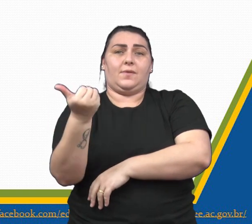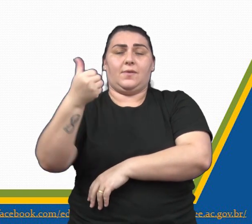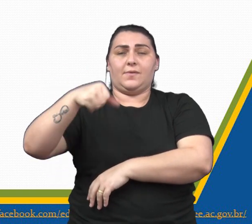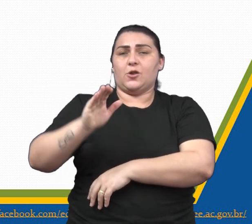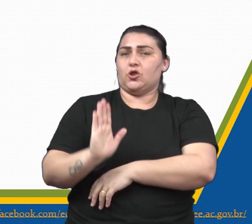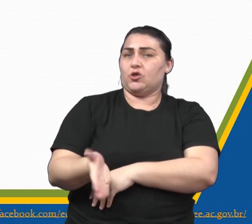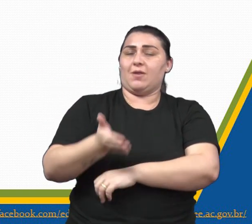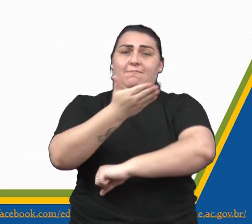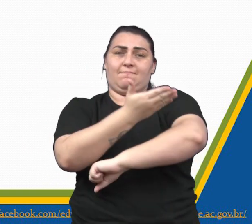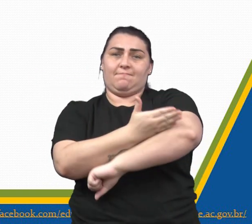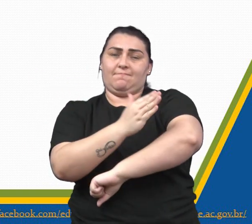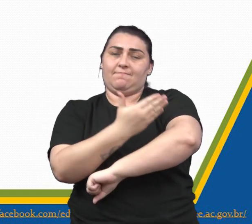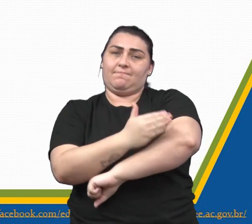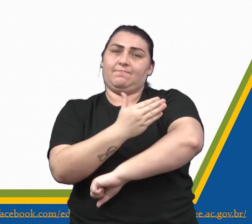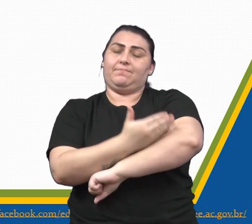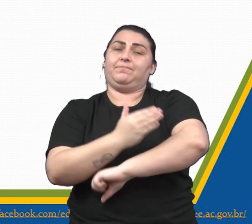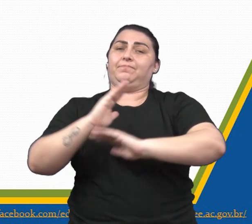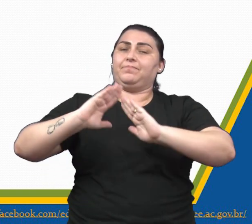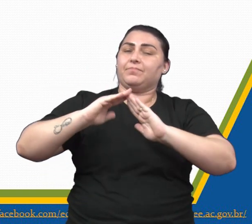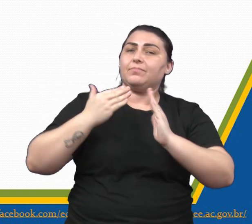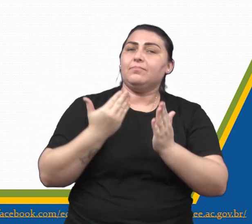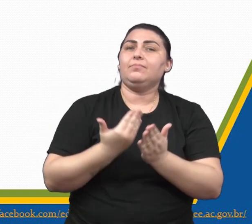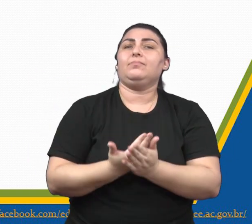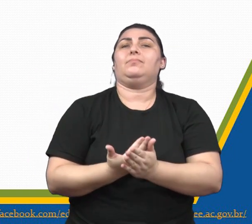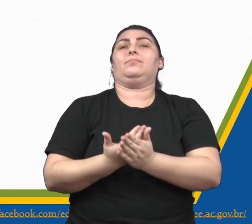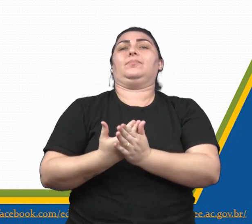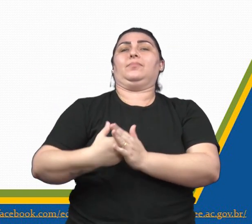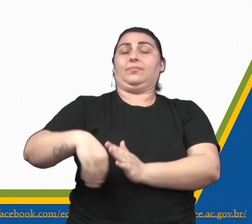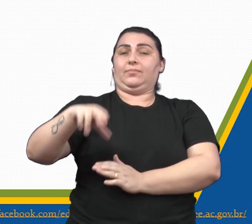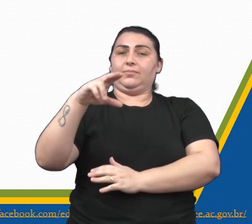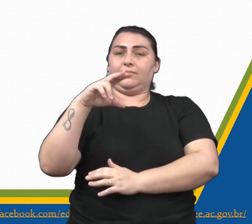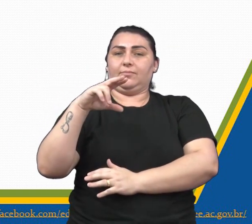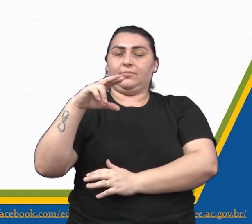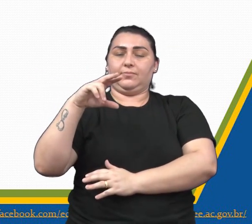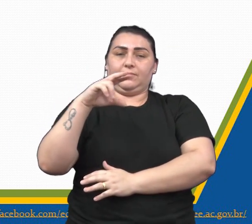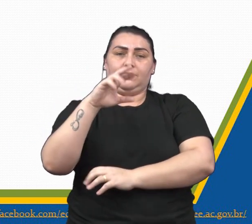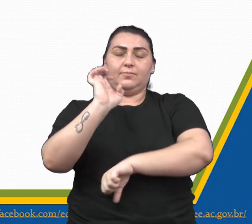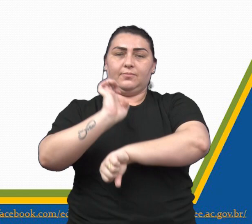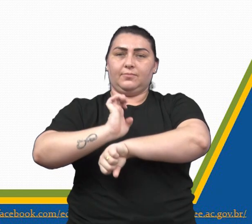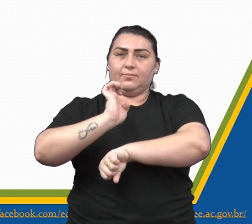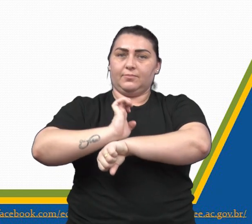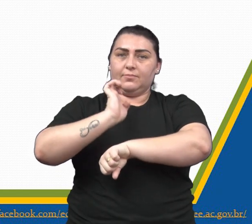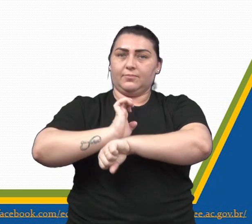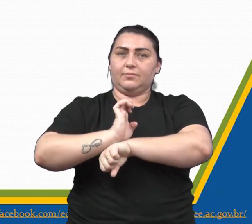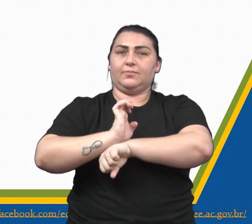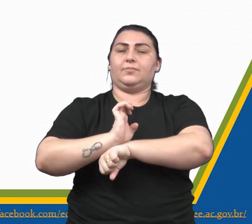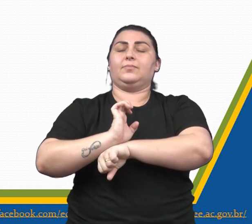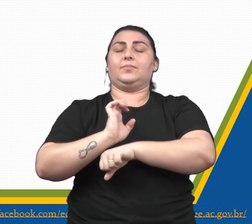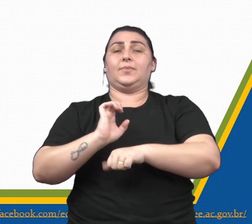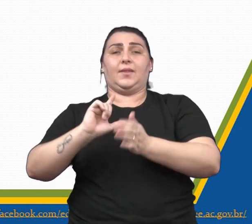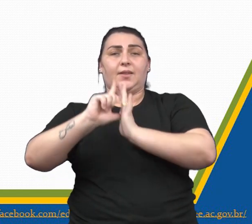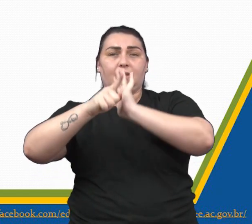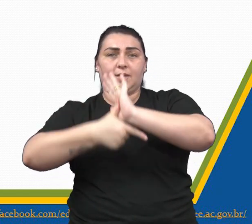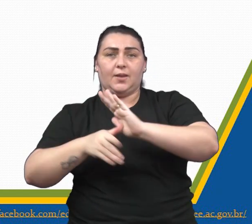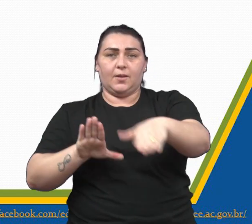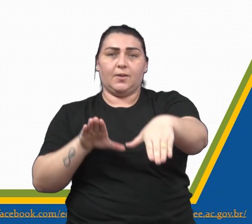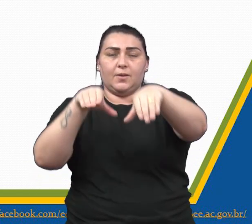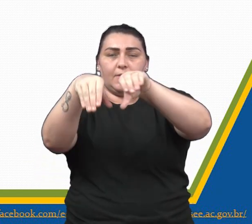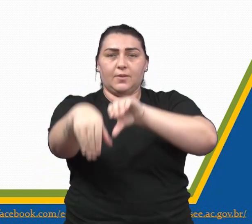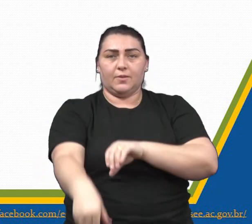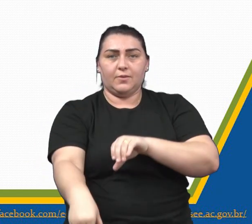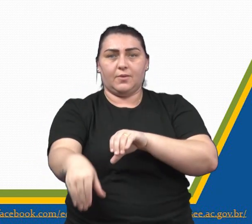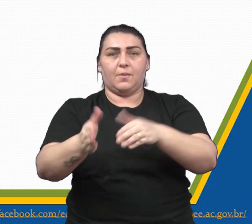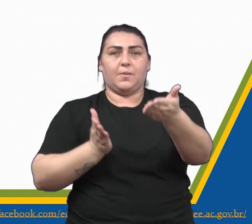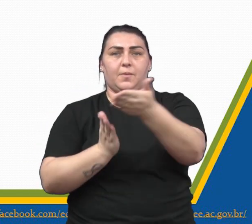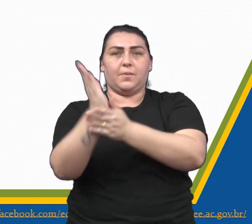como estagiário no Colégio de Aplicação da Federal e fiz formação em programação. Depois de formado, passei